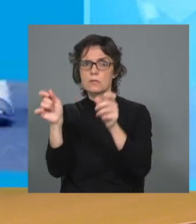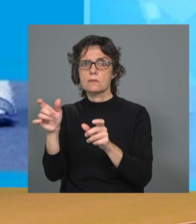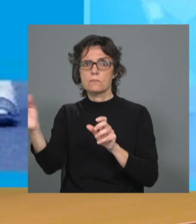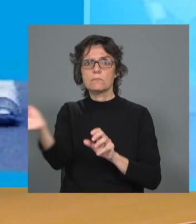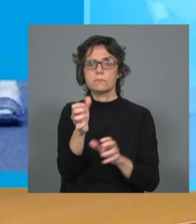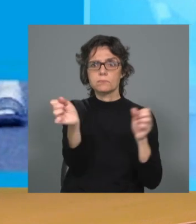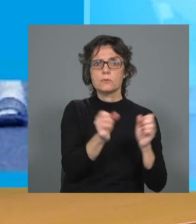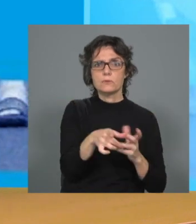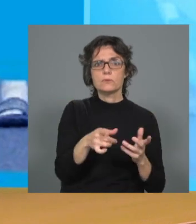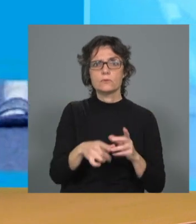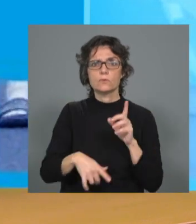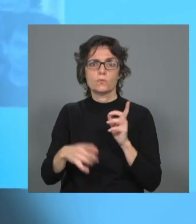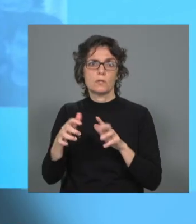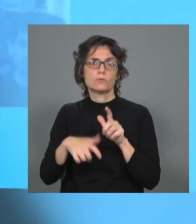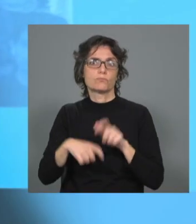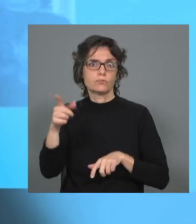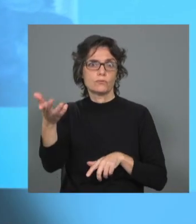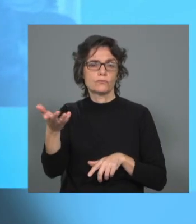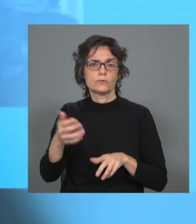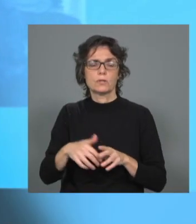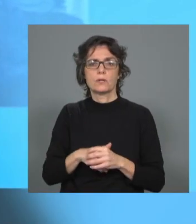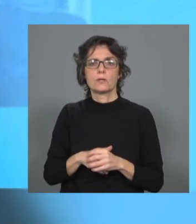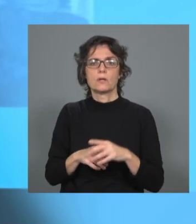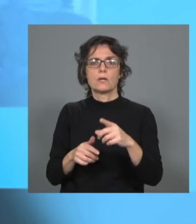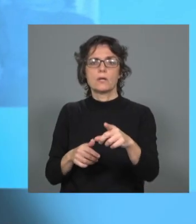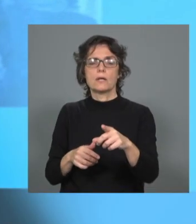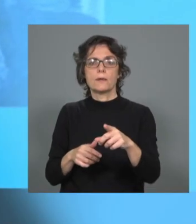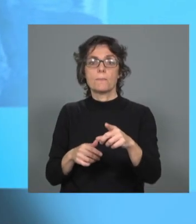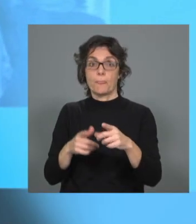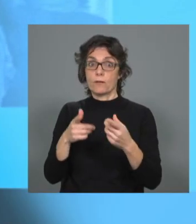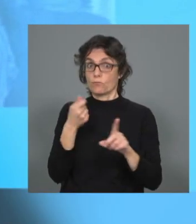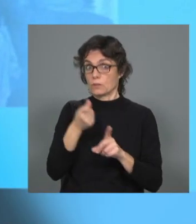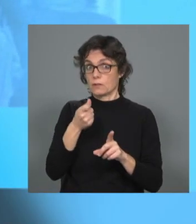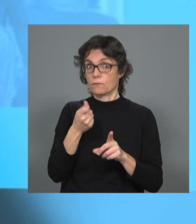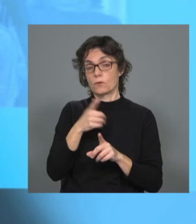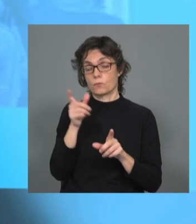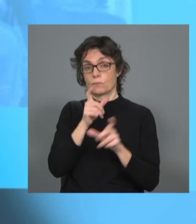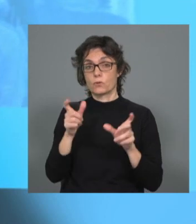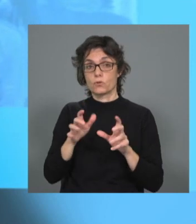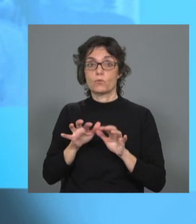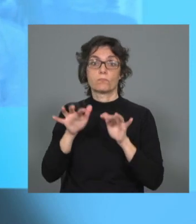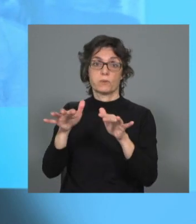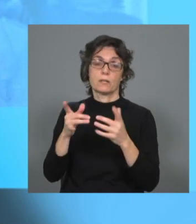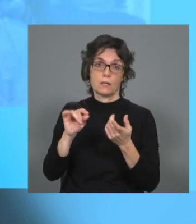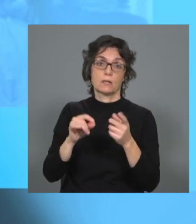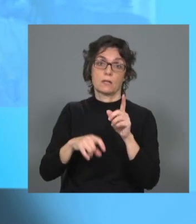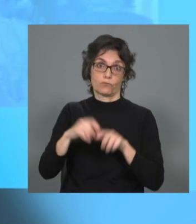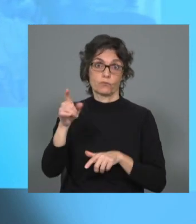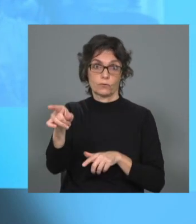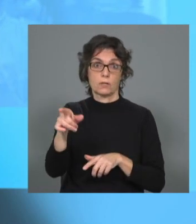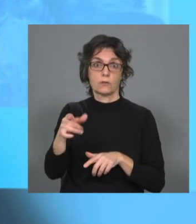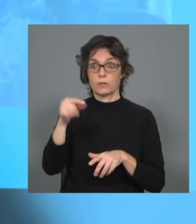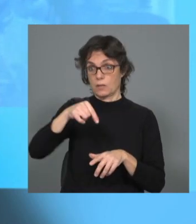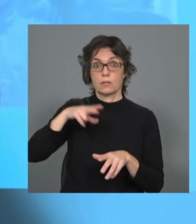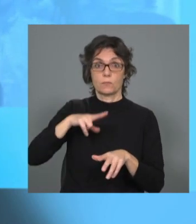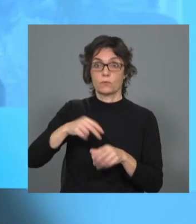É um grande desafio, porque o elenco será precisamente estes migrantes, estes refugiados, que estão entre nós, que